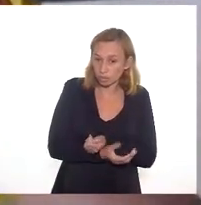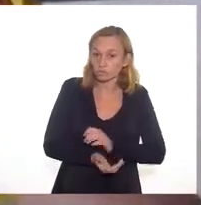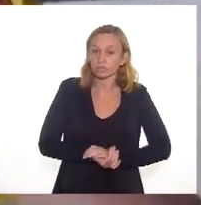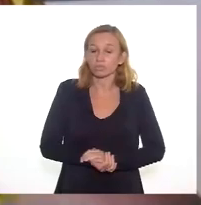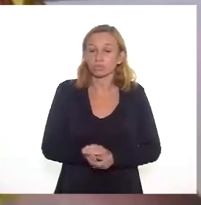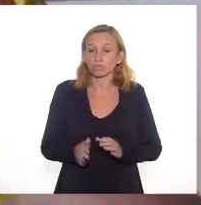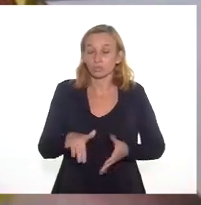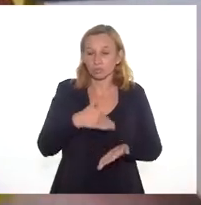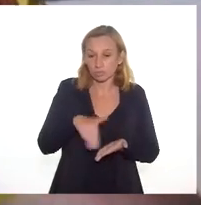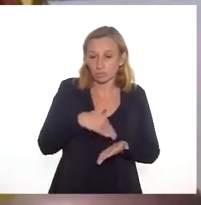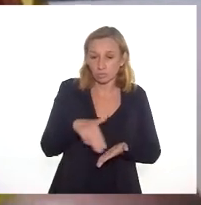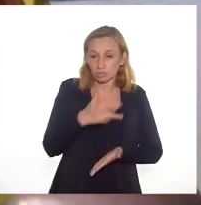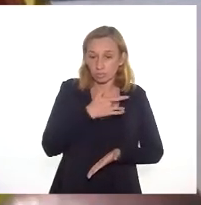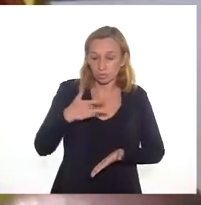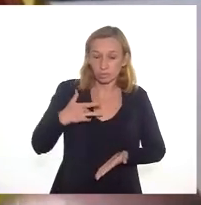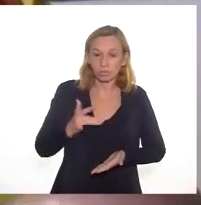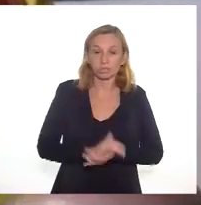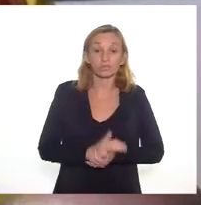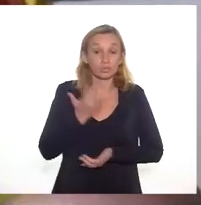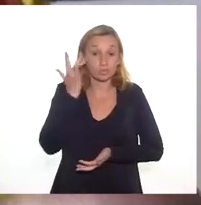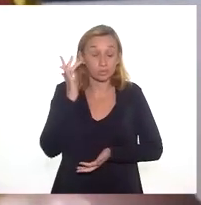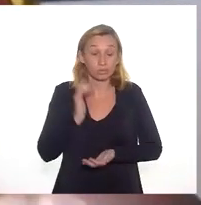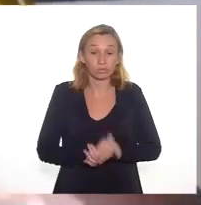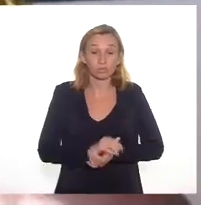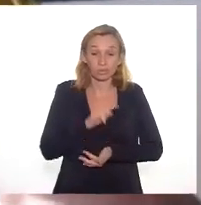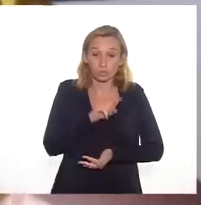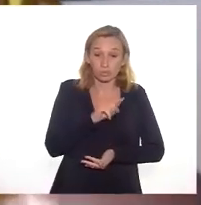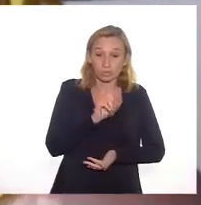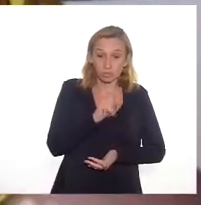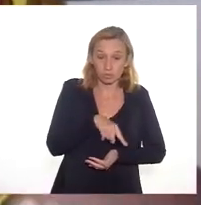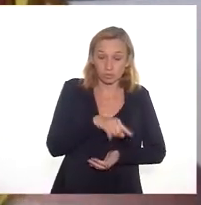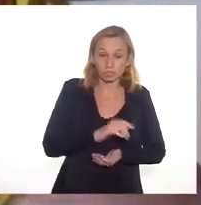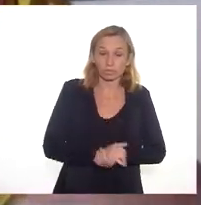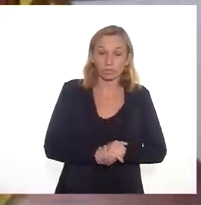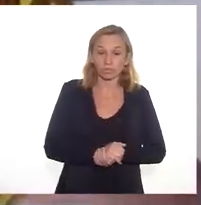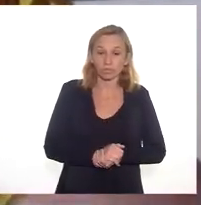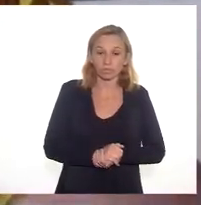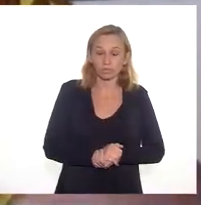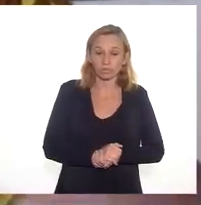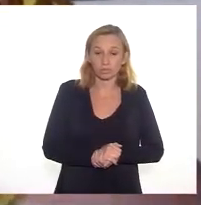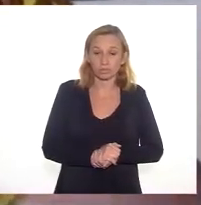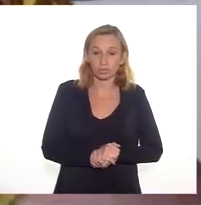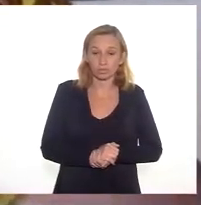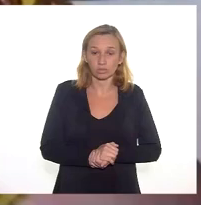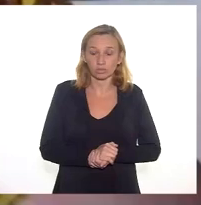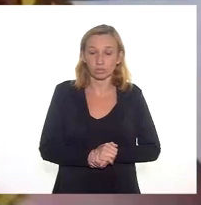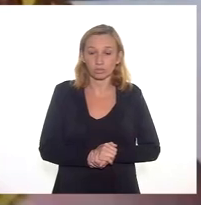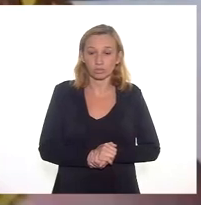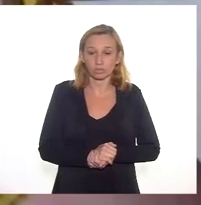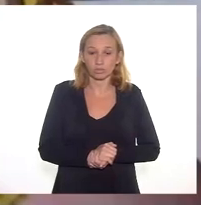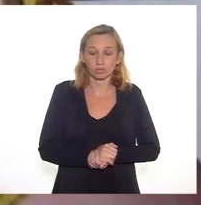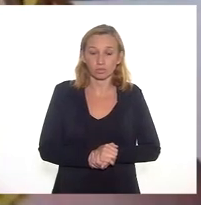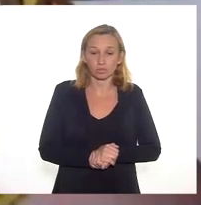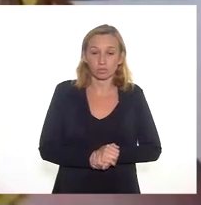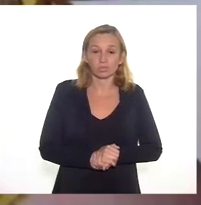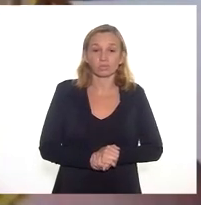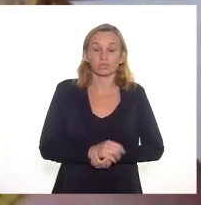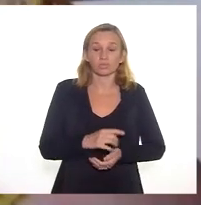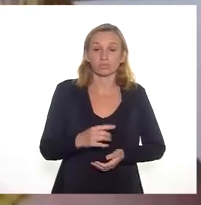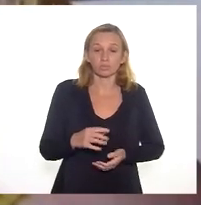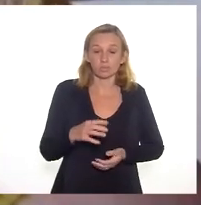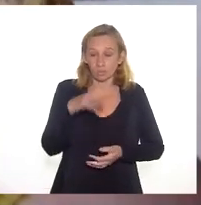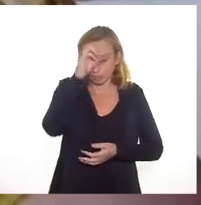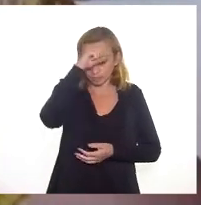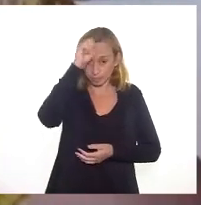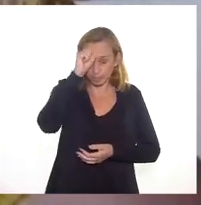da Secretaria da Saúde. Eu acho que essa é a lição, né, que a gente tira desse impeachment e a